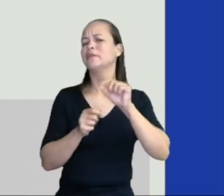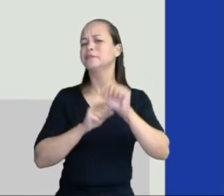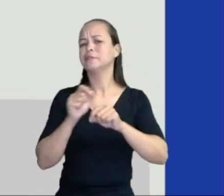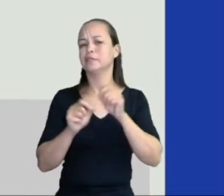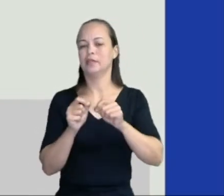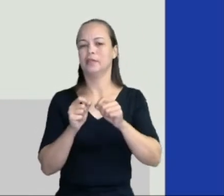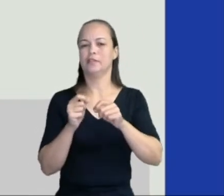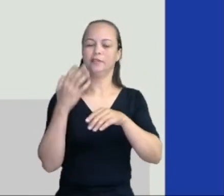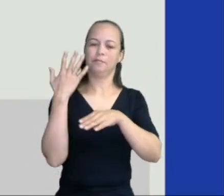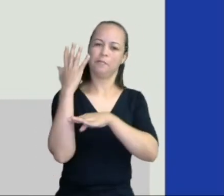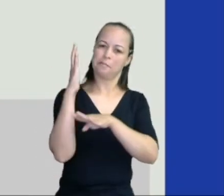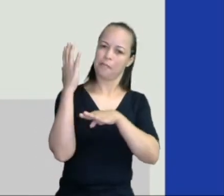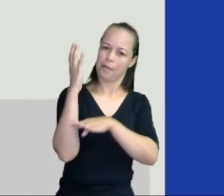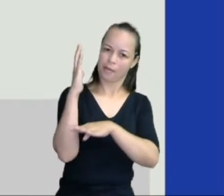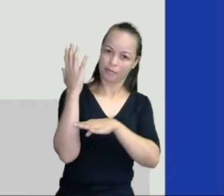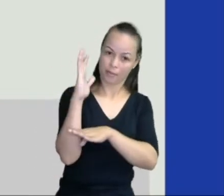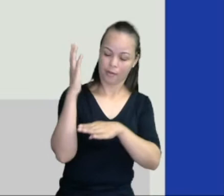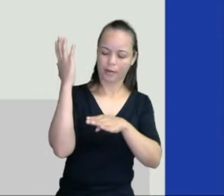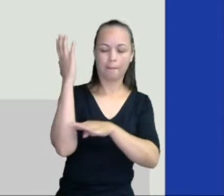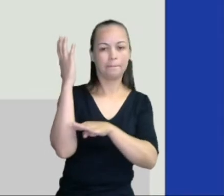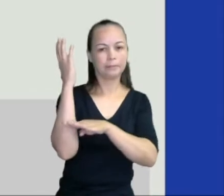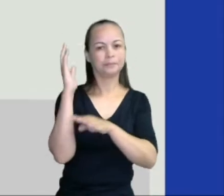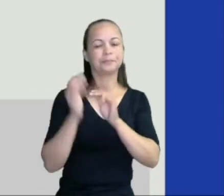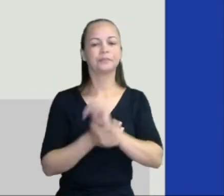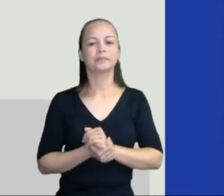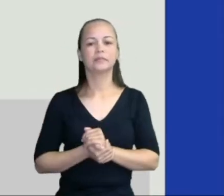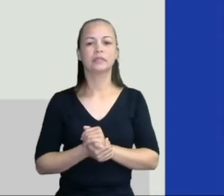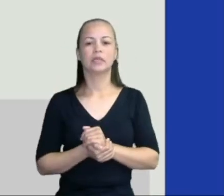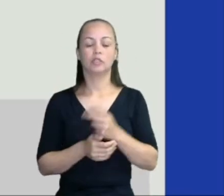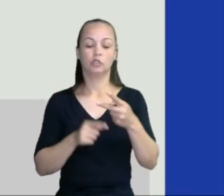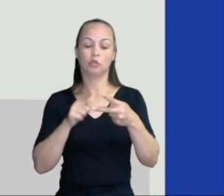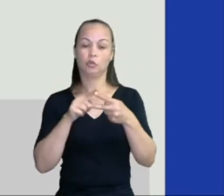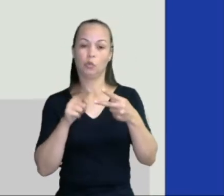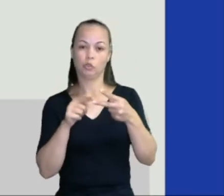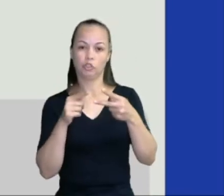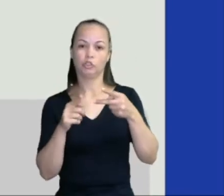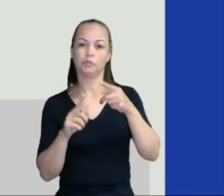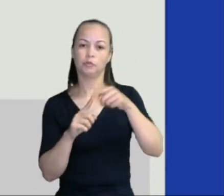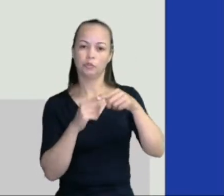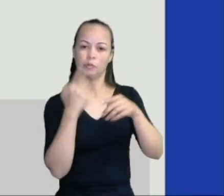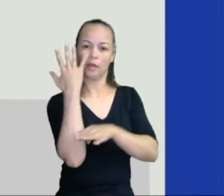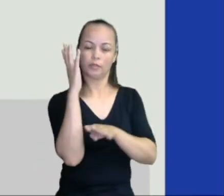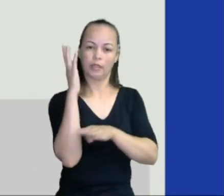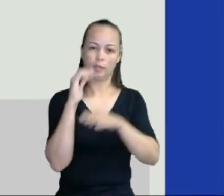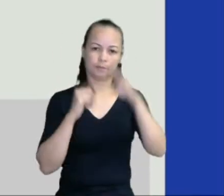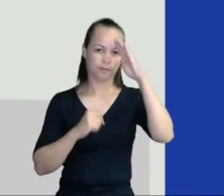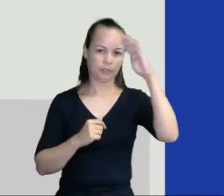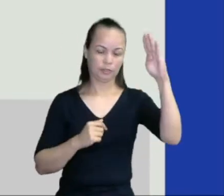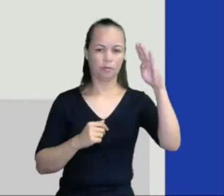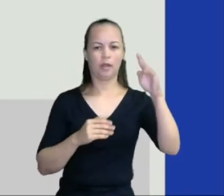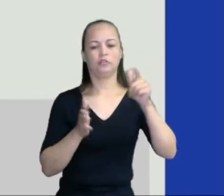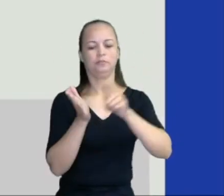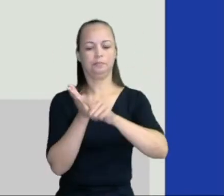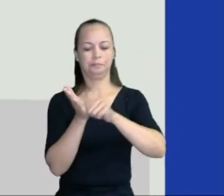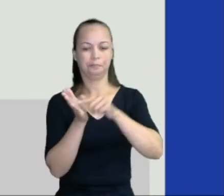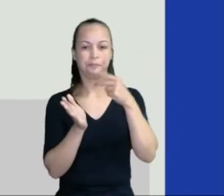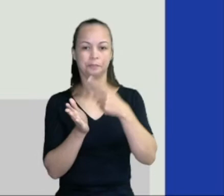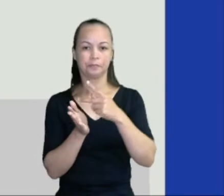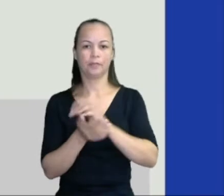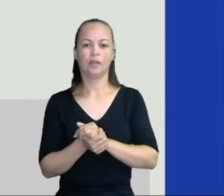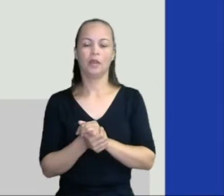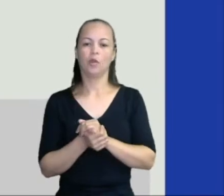Da madeira. Isso mesmo. De dois tipos de madeiras principais que são fabricados os papéis.